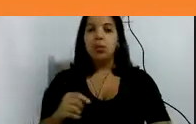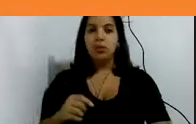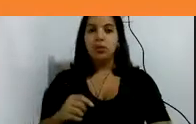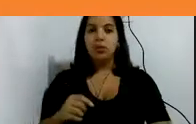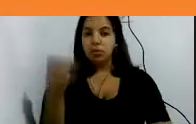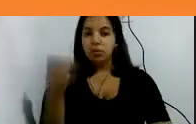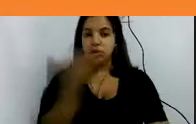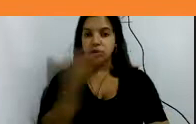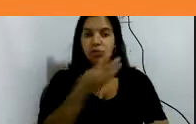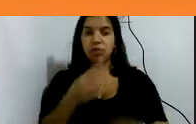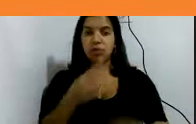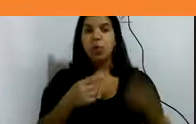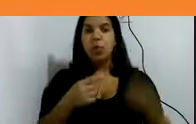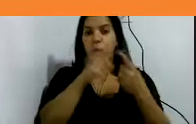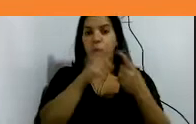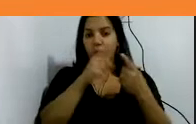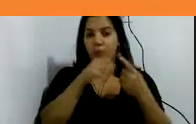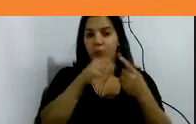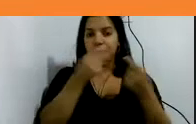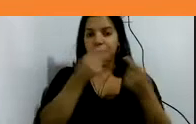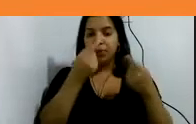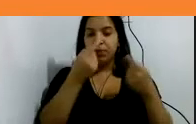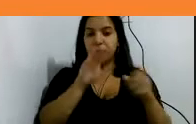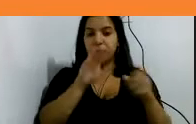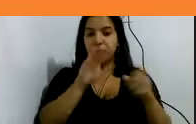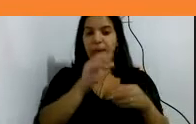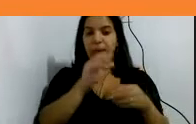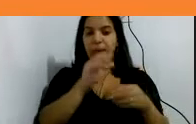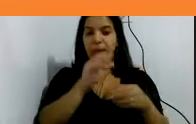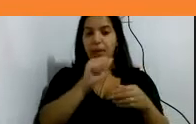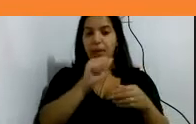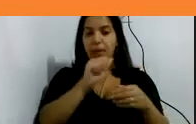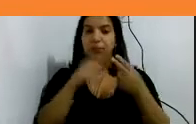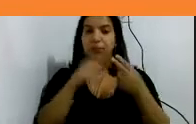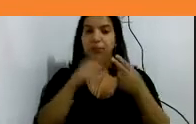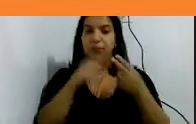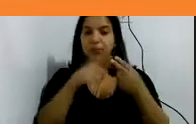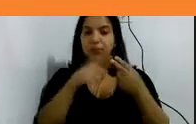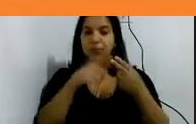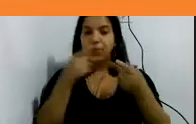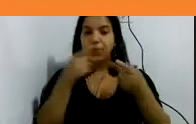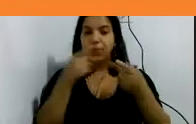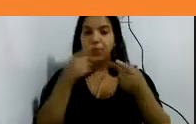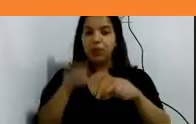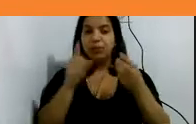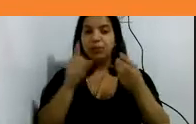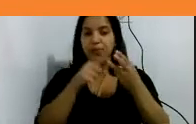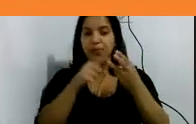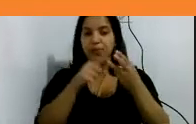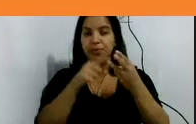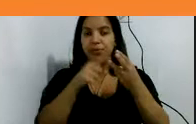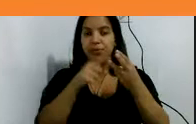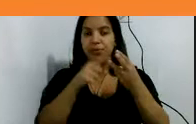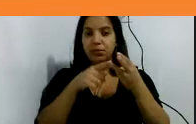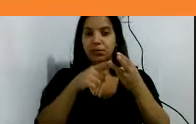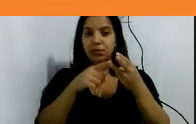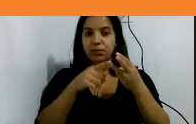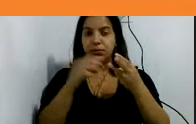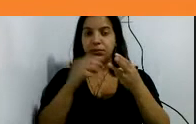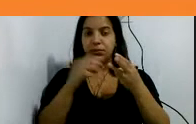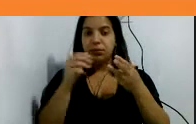tubinhos? Então, o tubo 1 é o soro anti-AB, o tubo 2 é o soro anti-A e o grupo 3